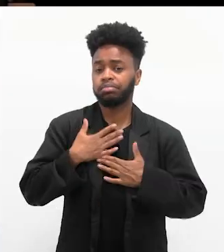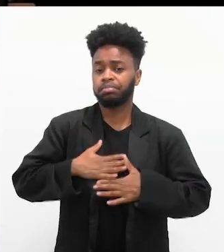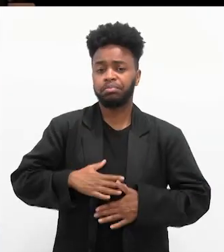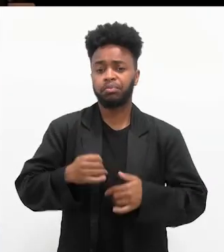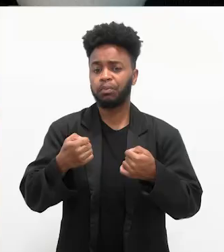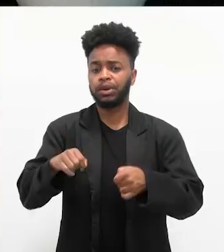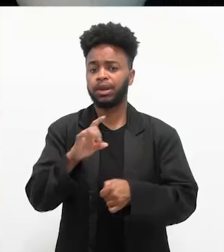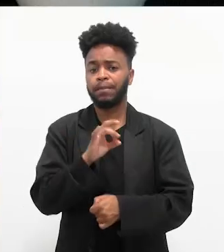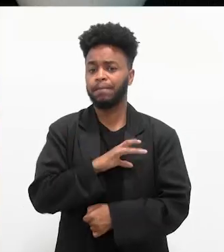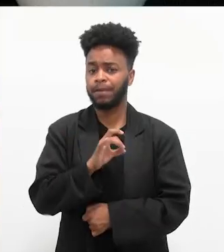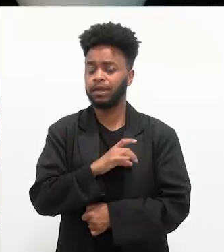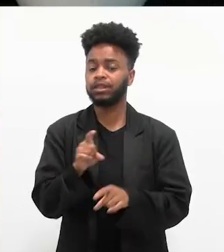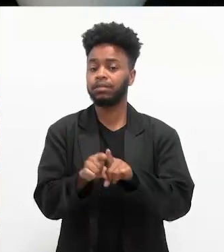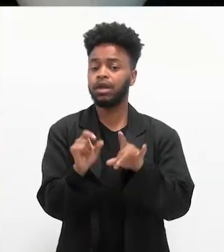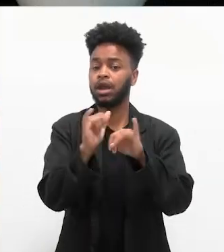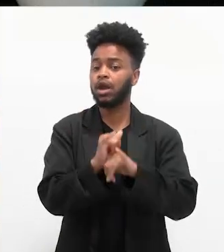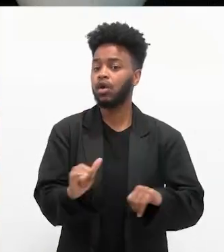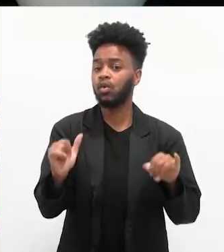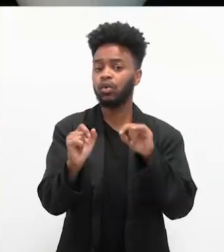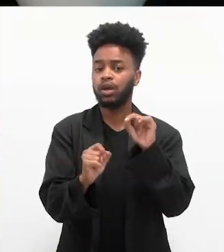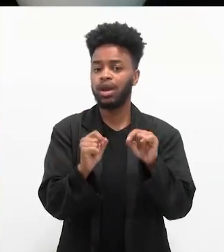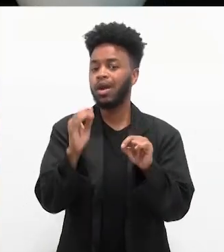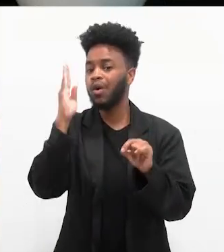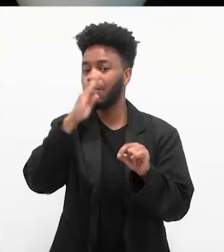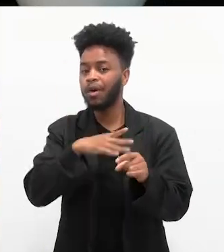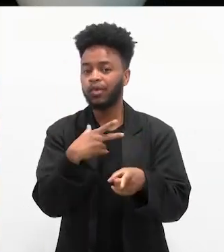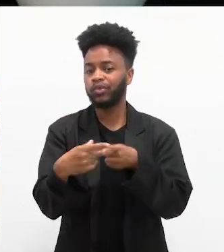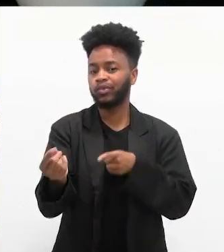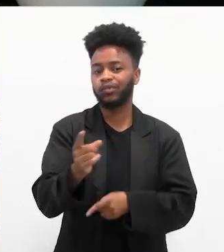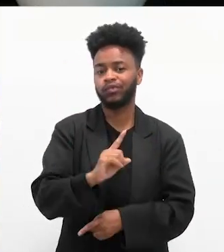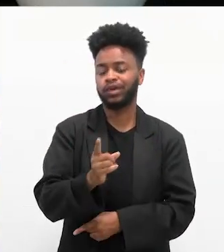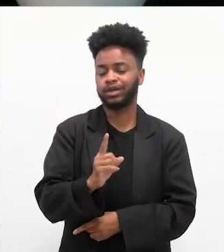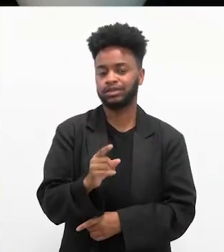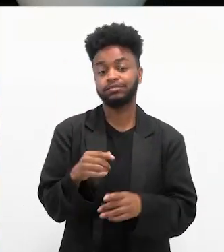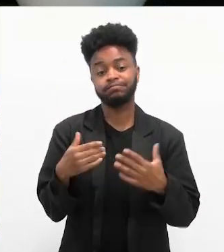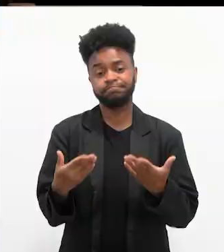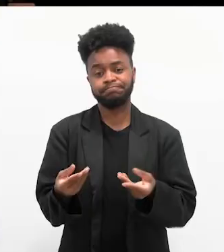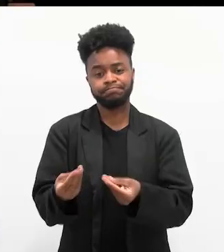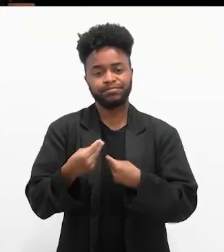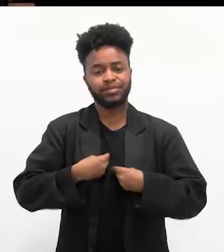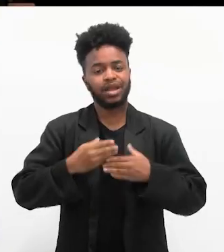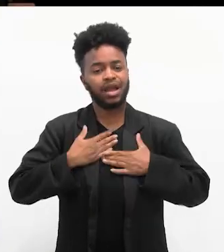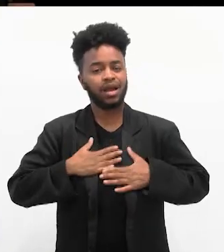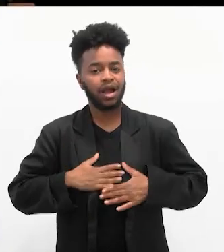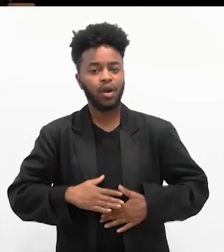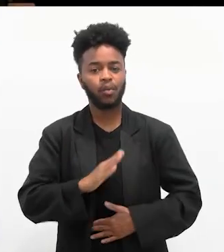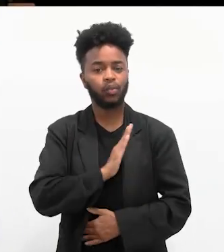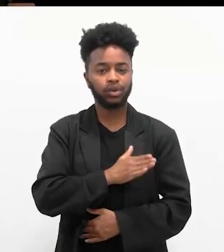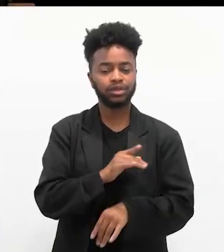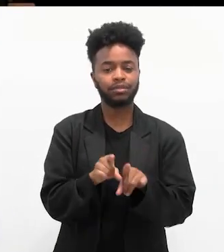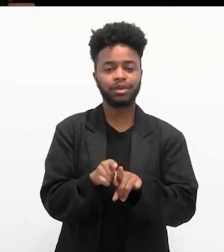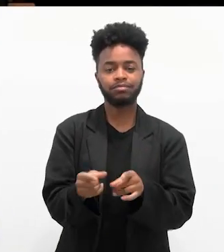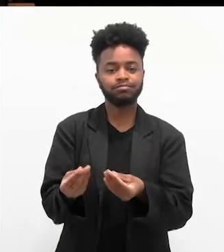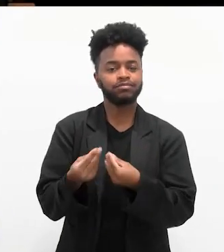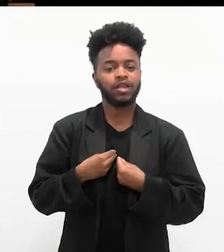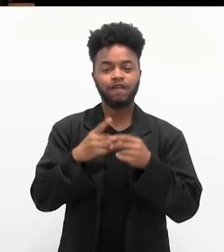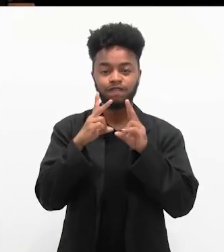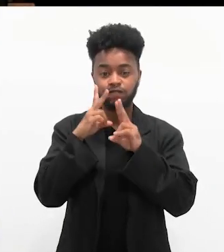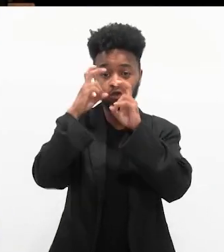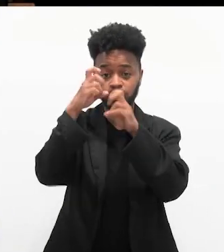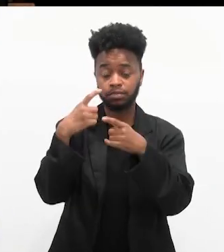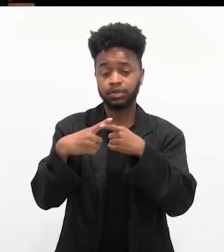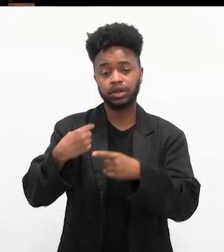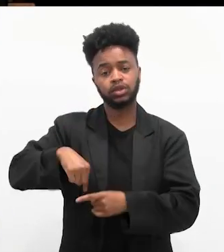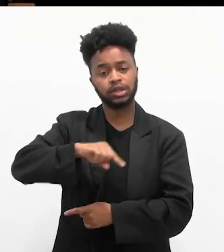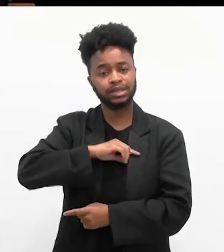tenham medo, mas, ao mesmo tempo, ao ser muito firme, dizer a paz, o mal não irá prevalecer, acalenta o nosso coração,